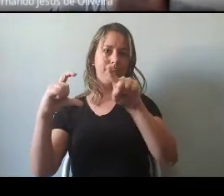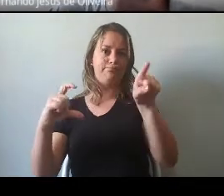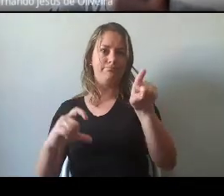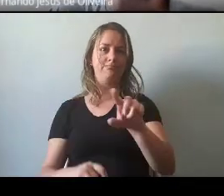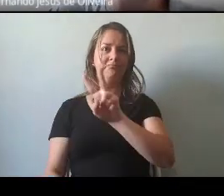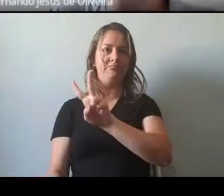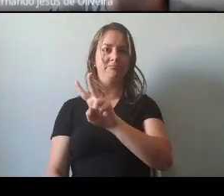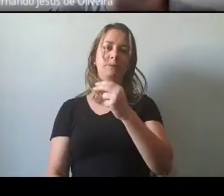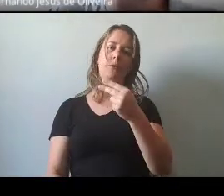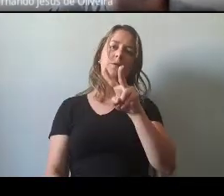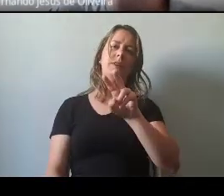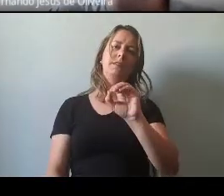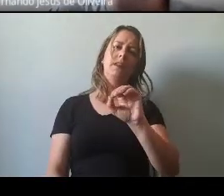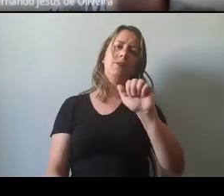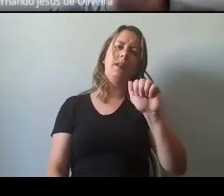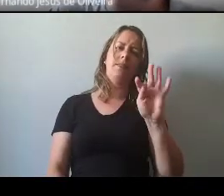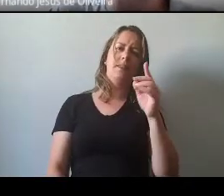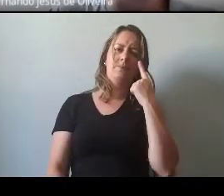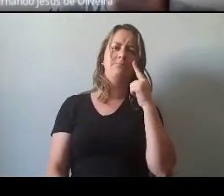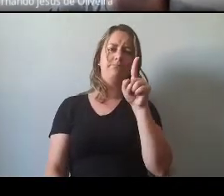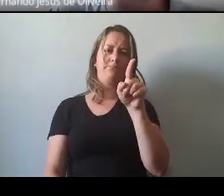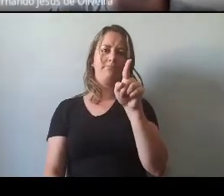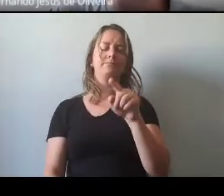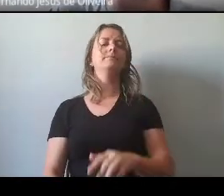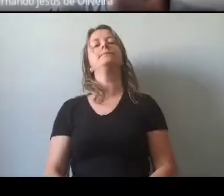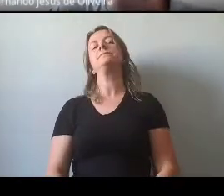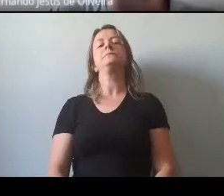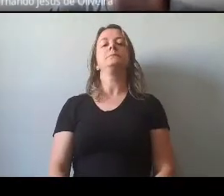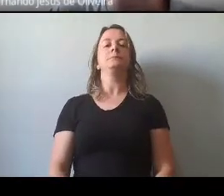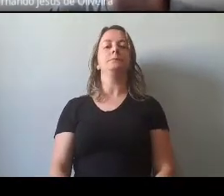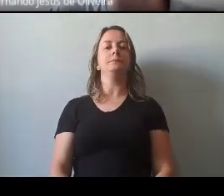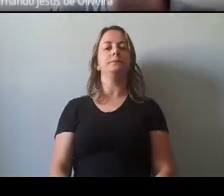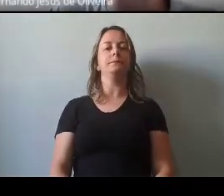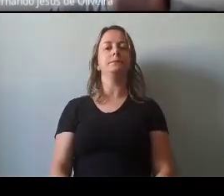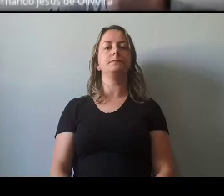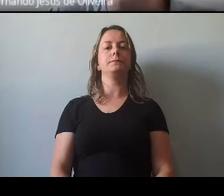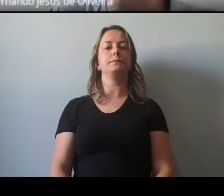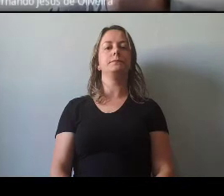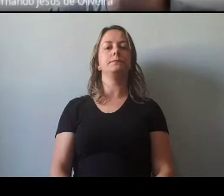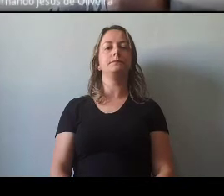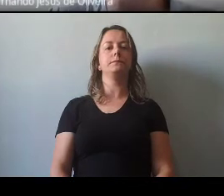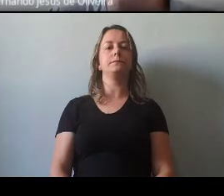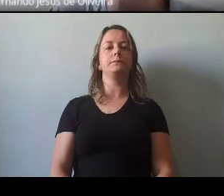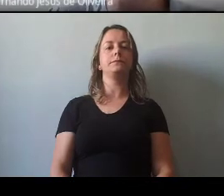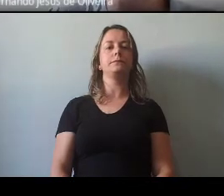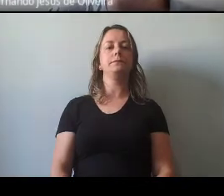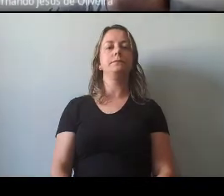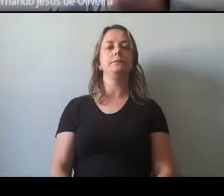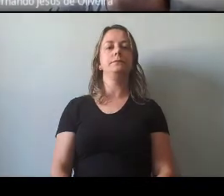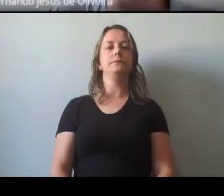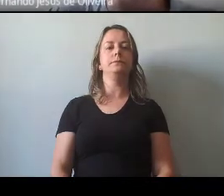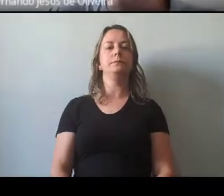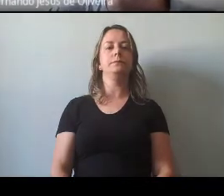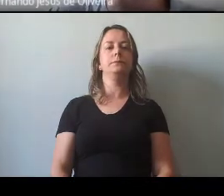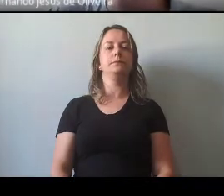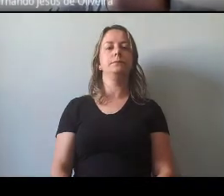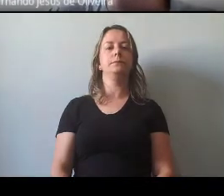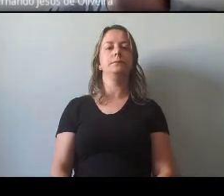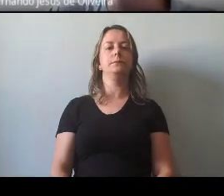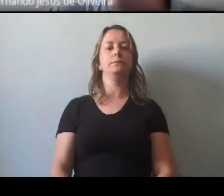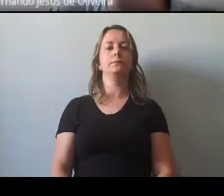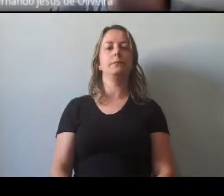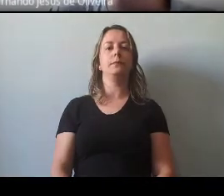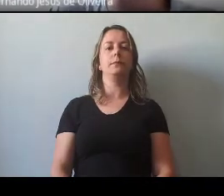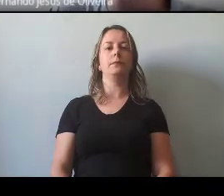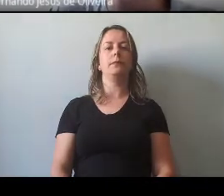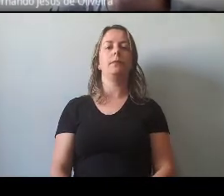v0 mais at, né? Velocidade final é igual a inicial mais aceleração vezes tempo, e o d igual a v0t